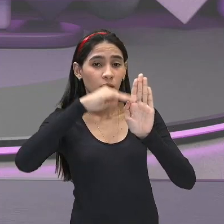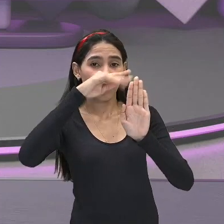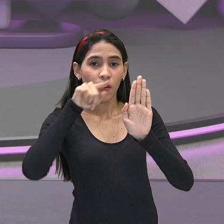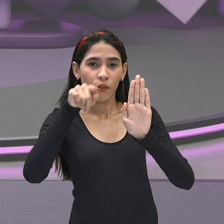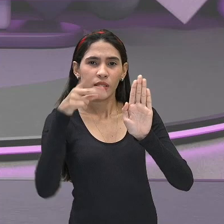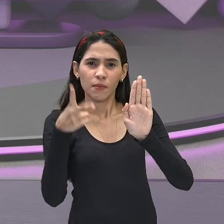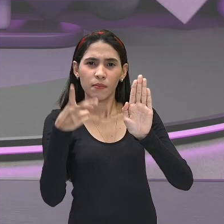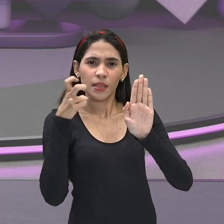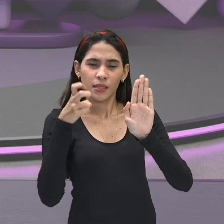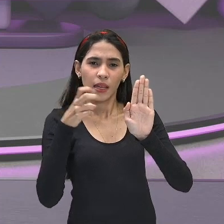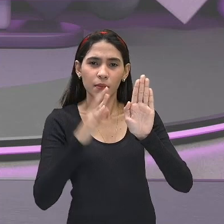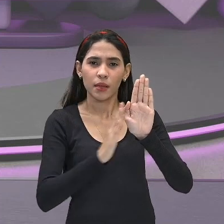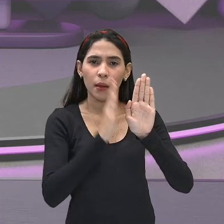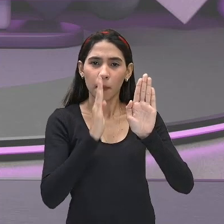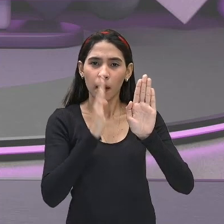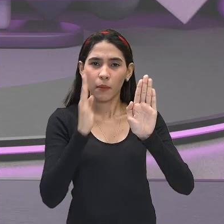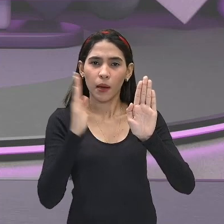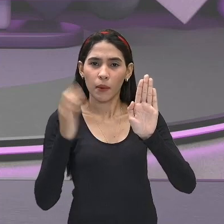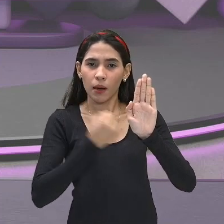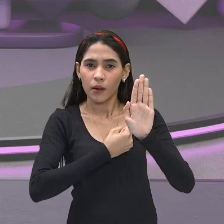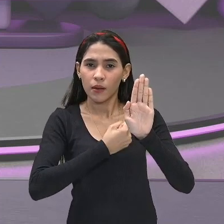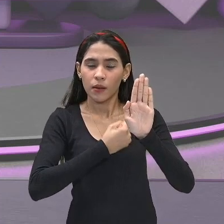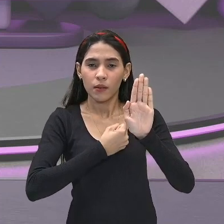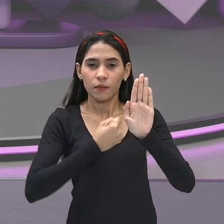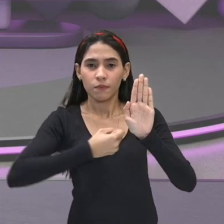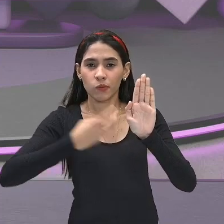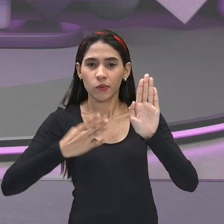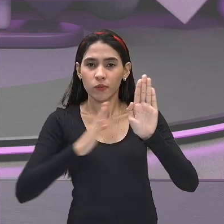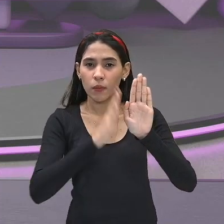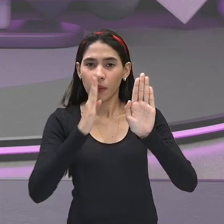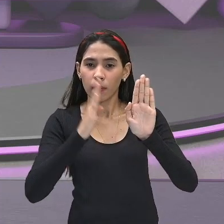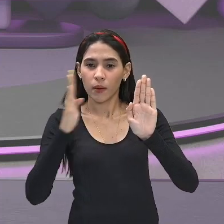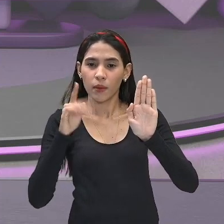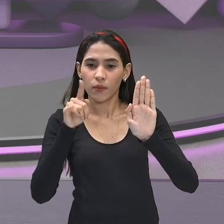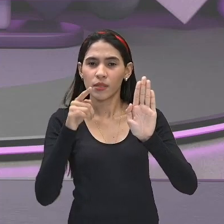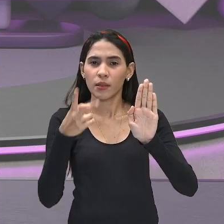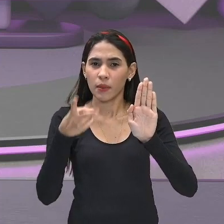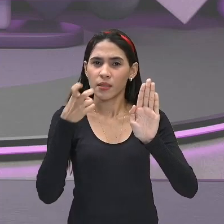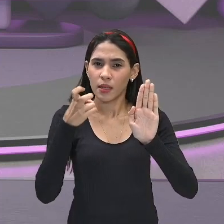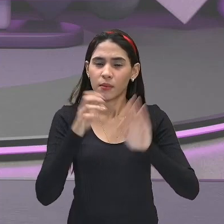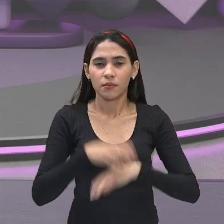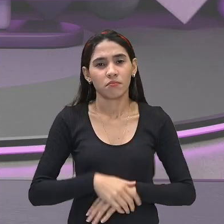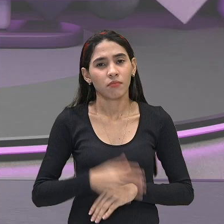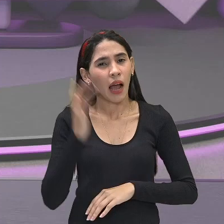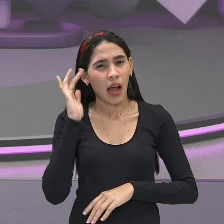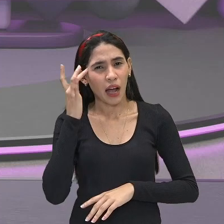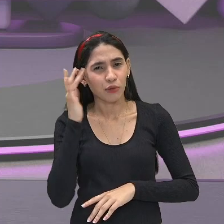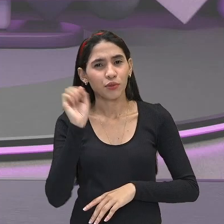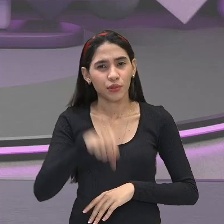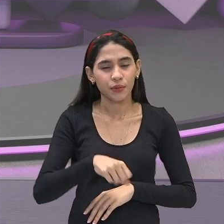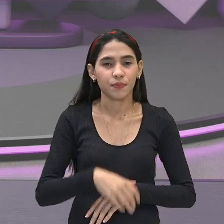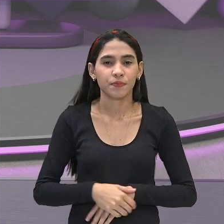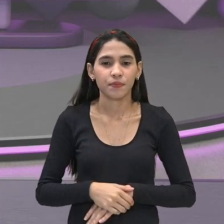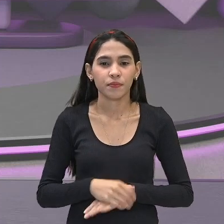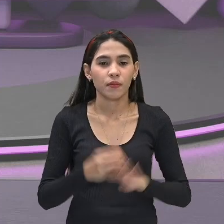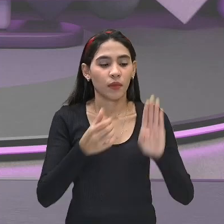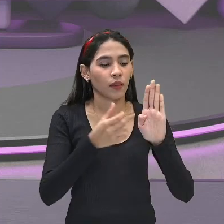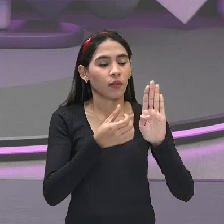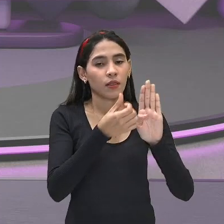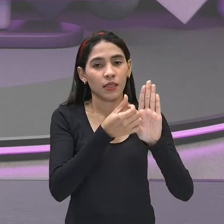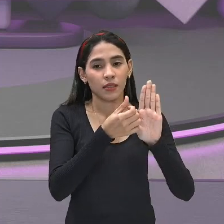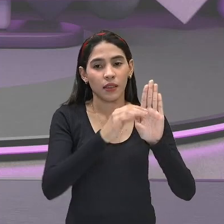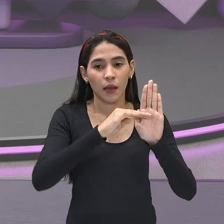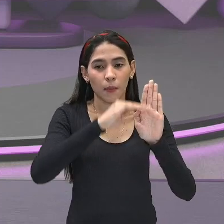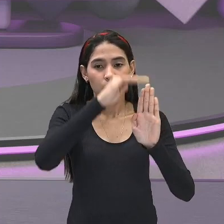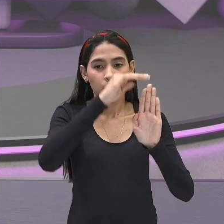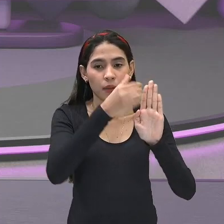identificar uma sequência numérica aí? Conseguem? Acho que sim, né? Então começa ali com 6, depois